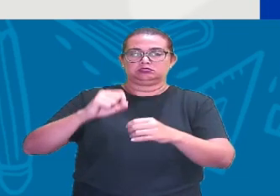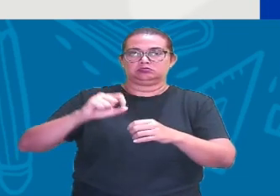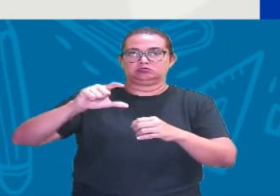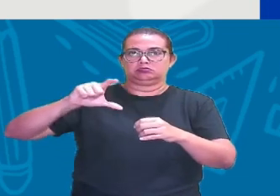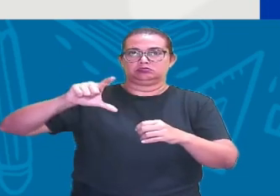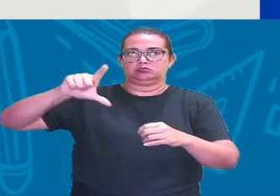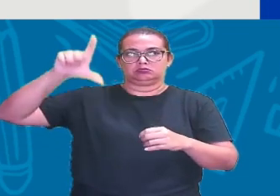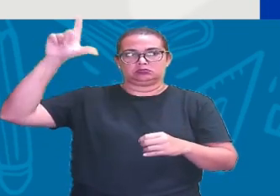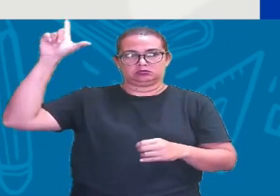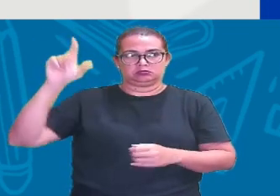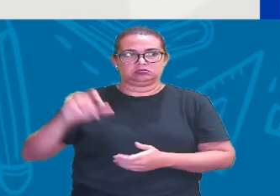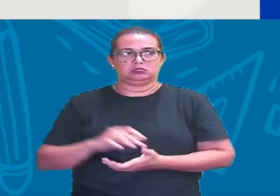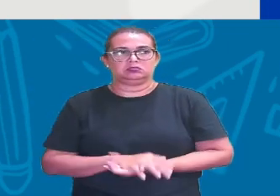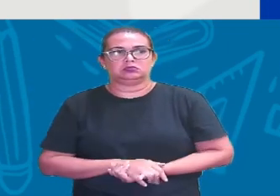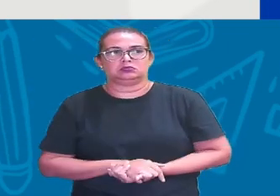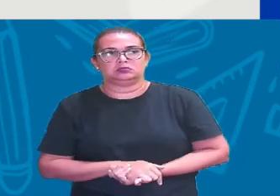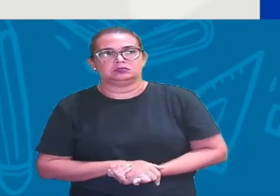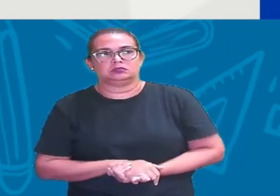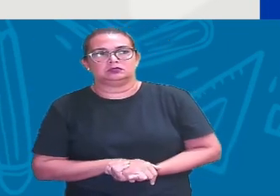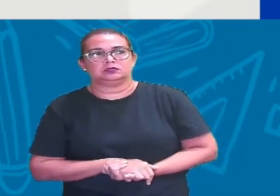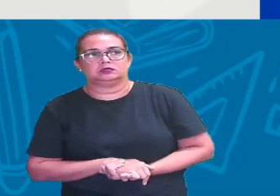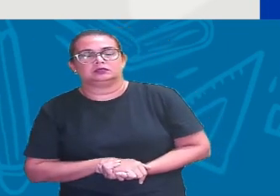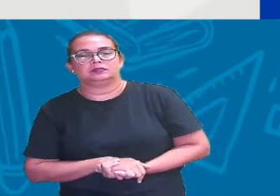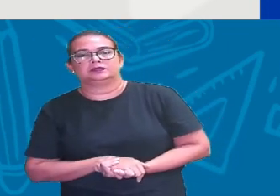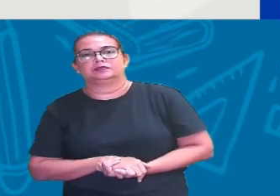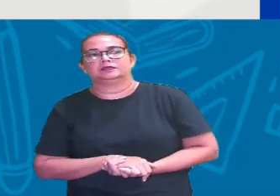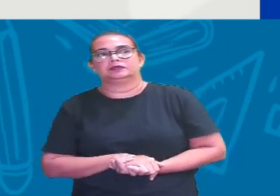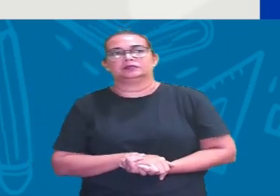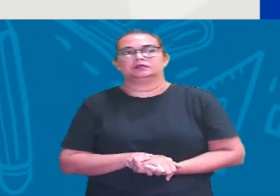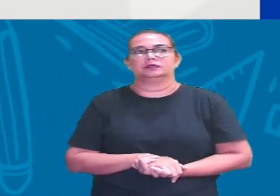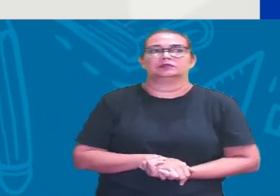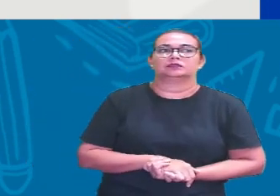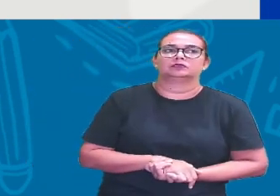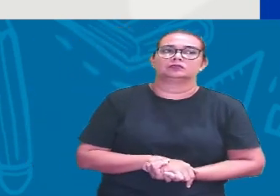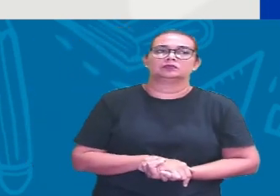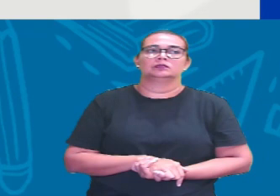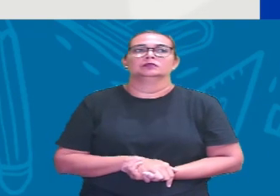mais vai ter. Tá certo? Então, vamos lá, vamos voltar aqui.